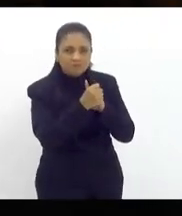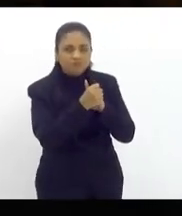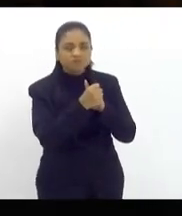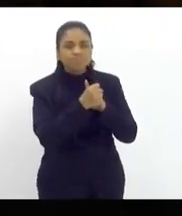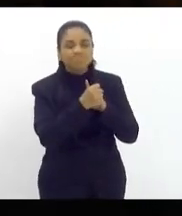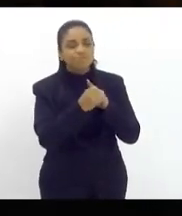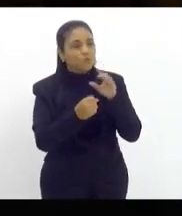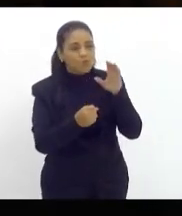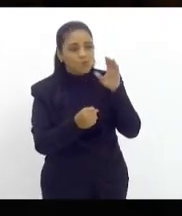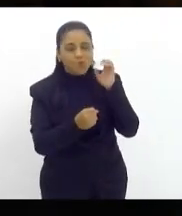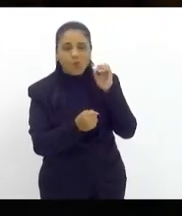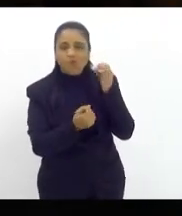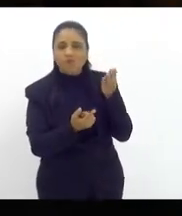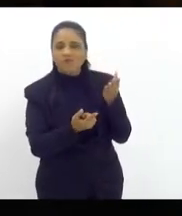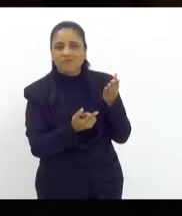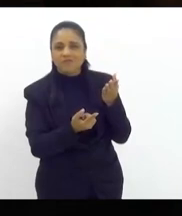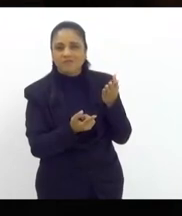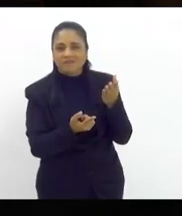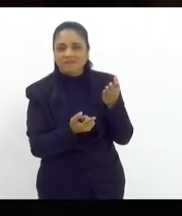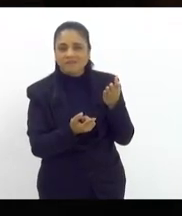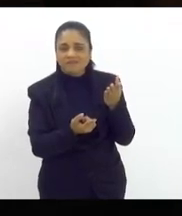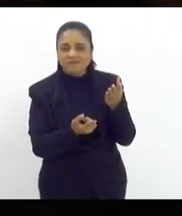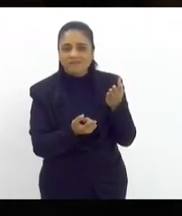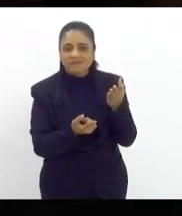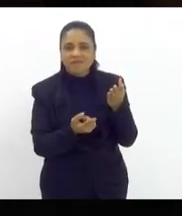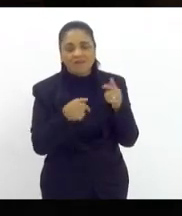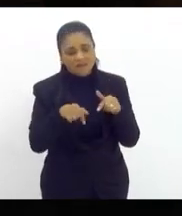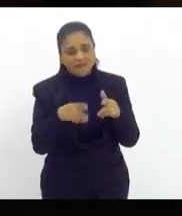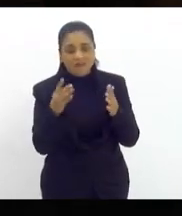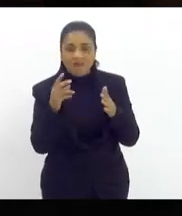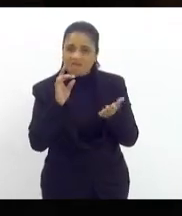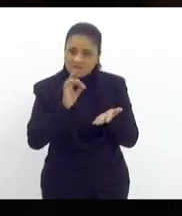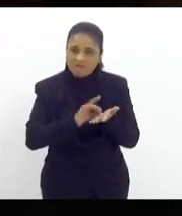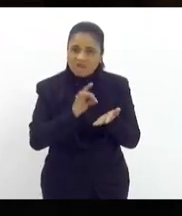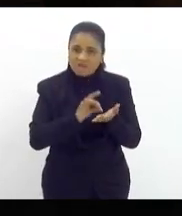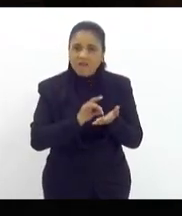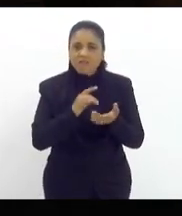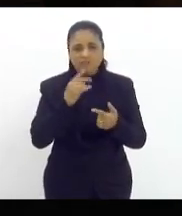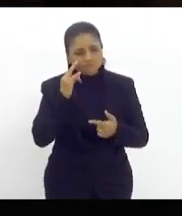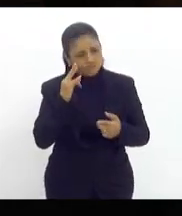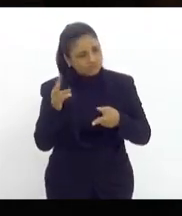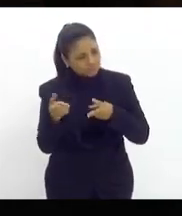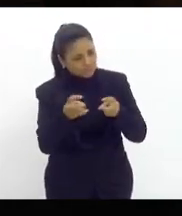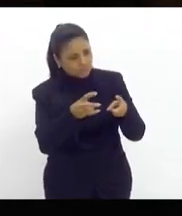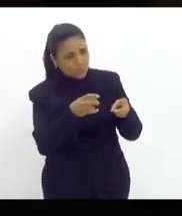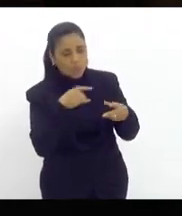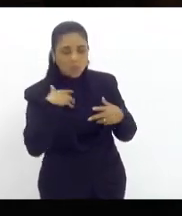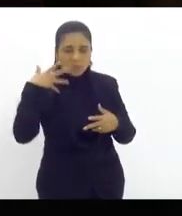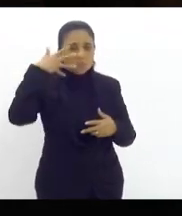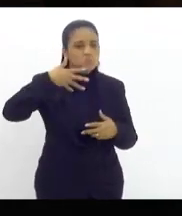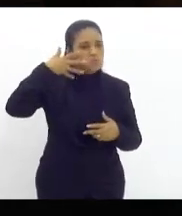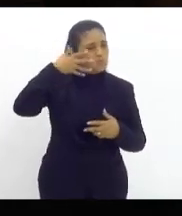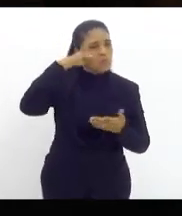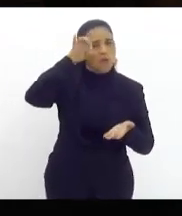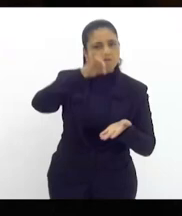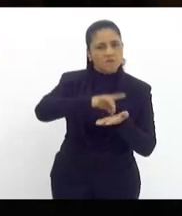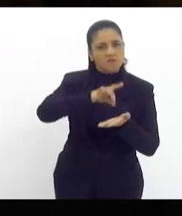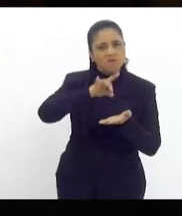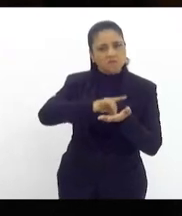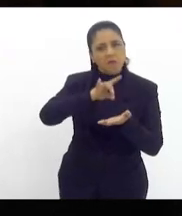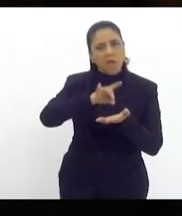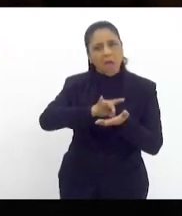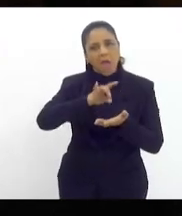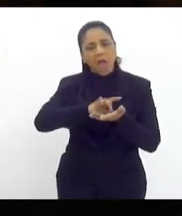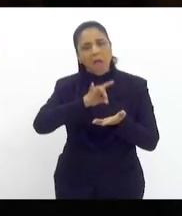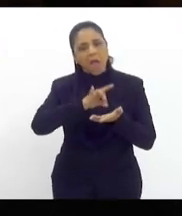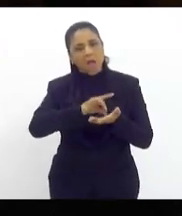houve o outro porque na verdade o que a gente viu aqui são os donos da verdade dizendo que são a luz a verdade e